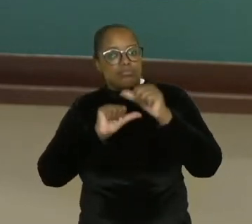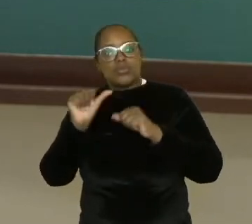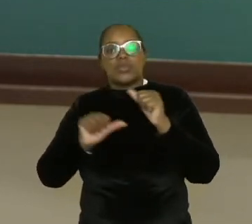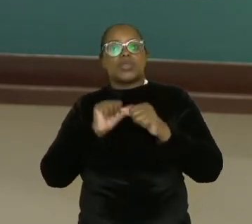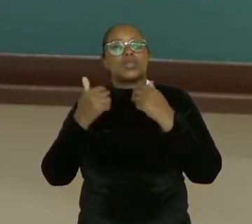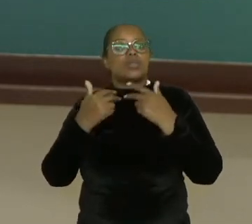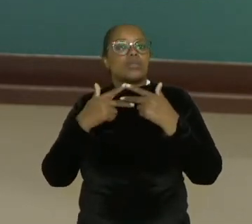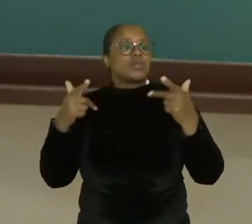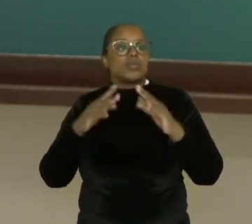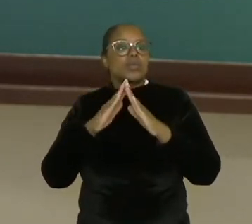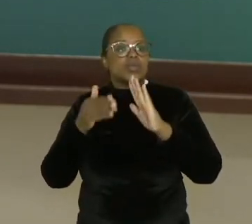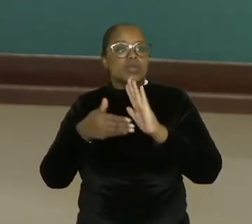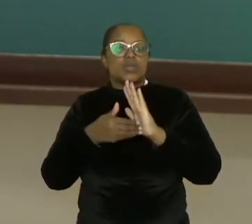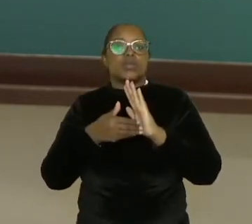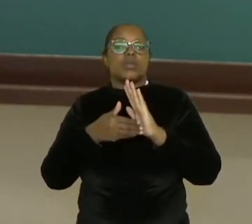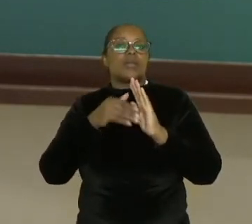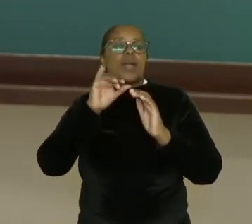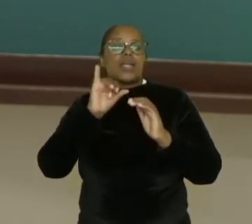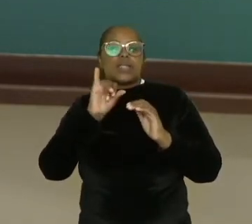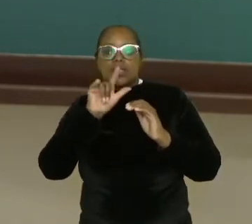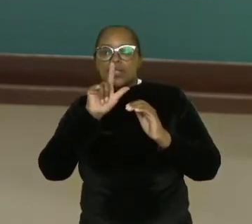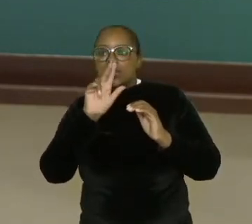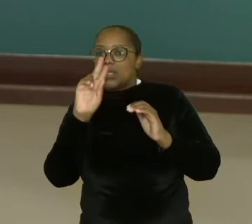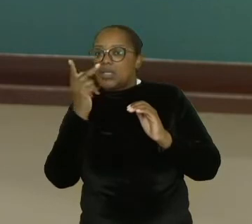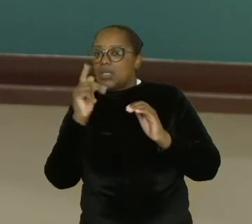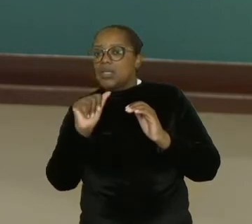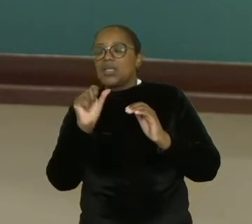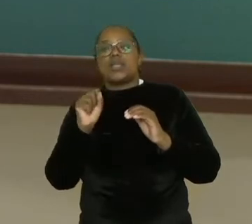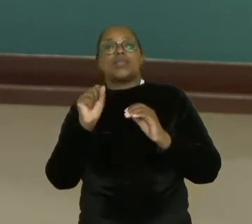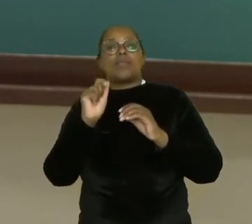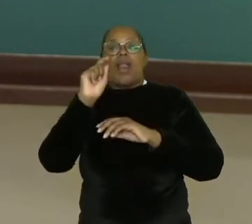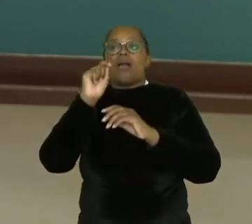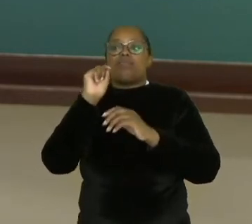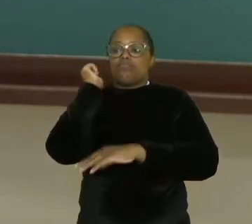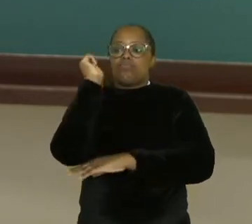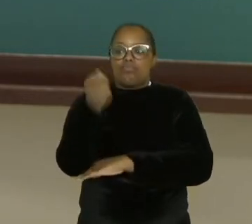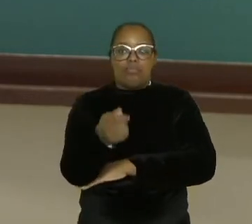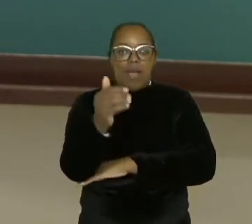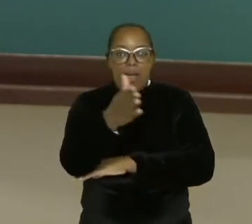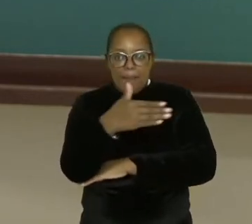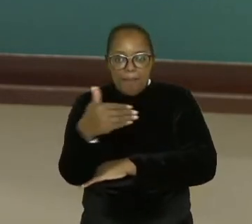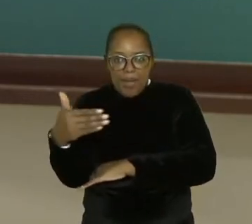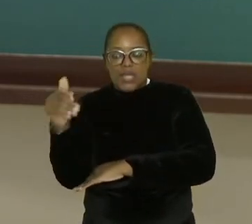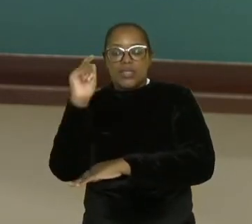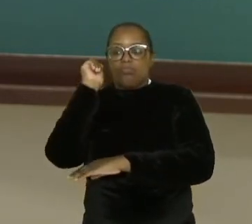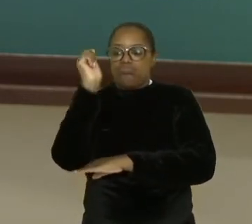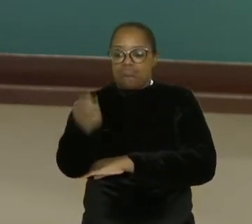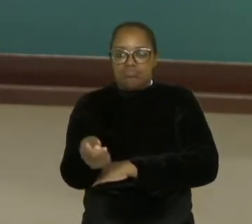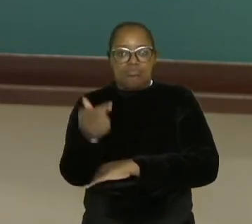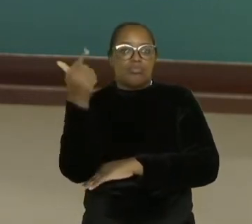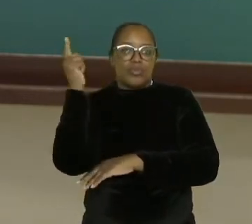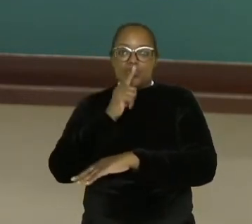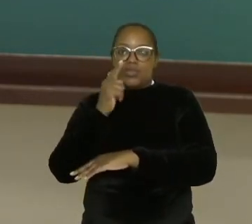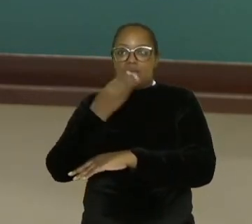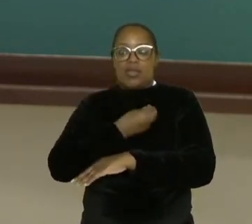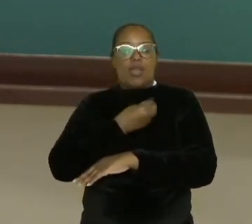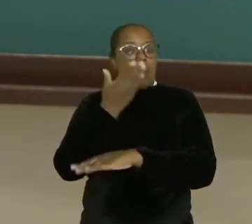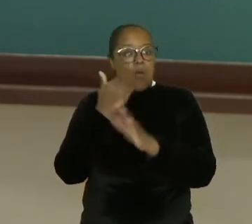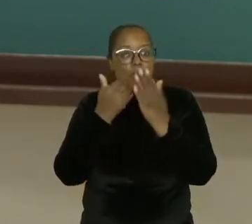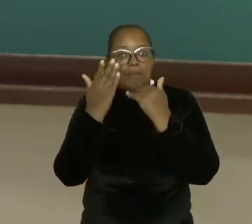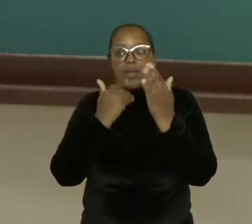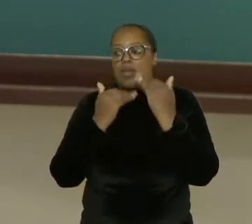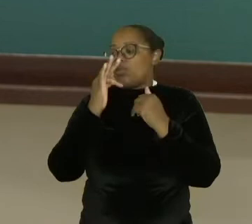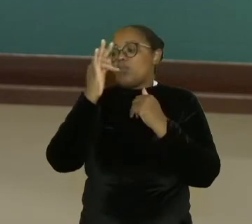para sobreviver lá nas ilhas, né? Pela pesca, pela a sobrevivência deles mesmo.